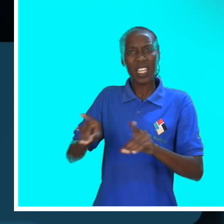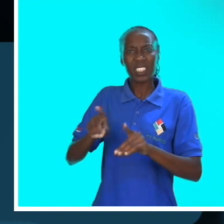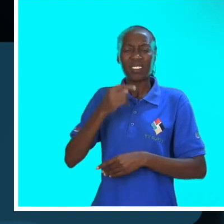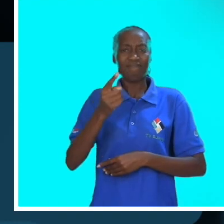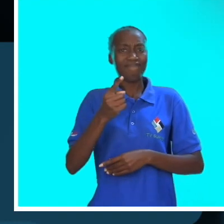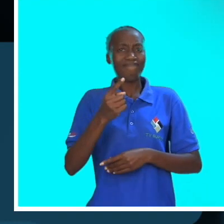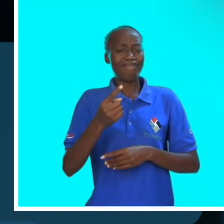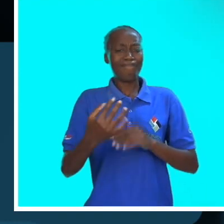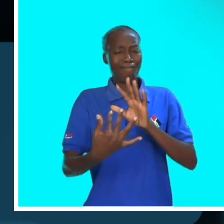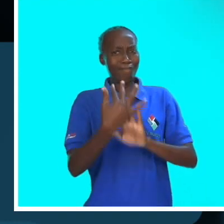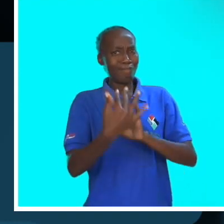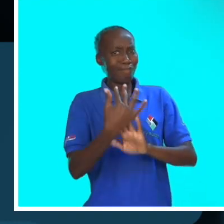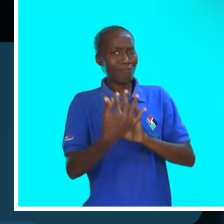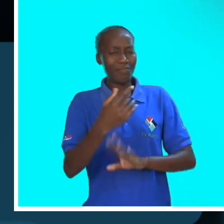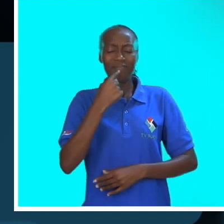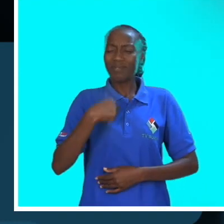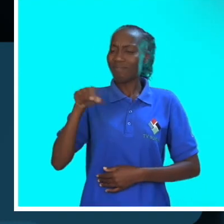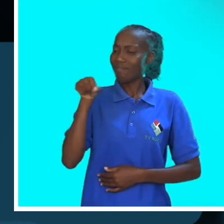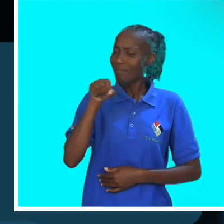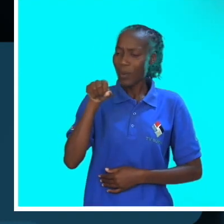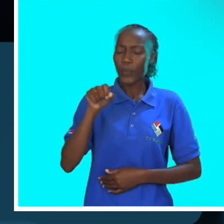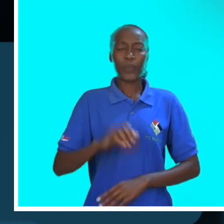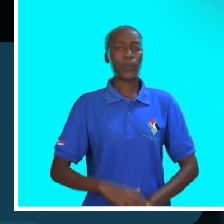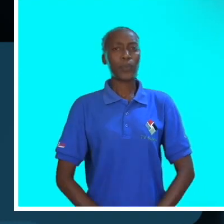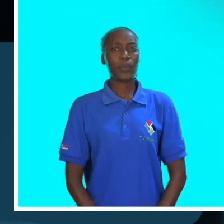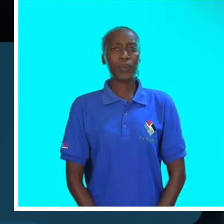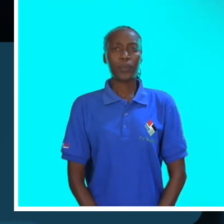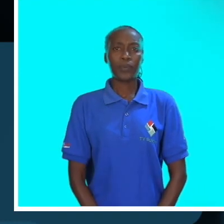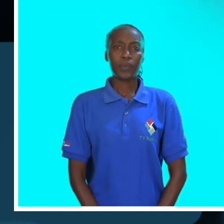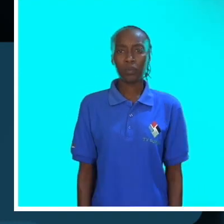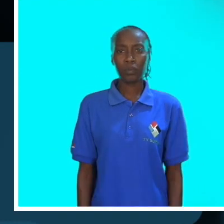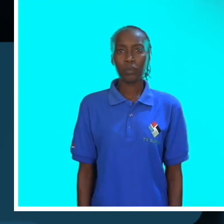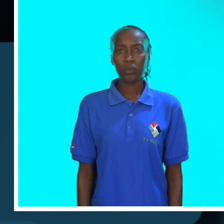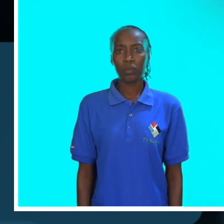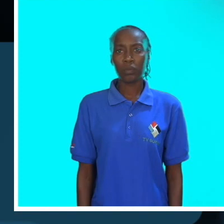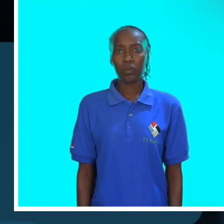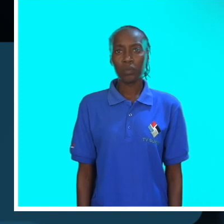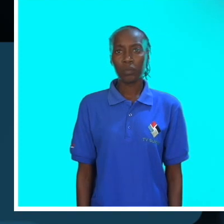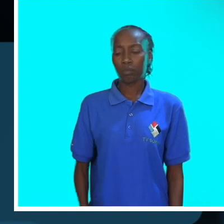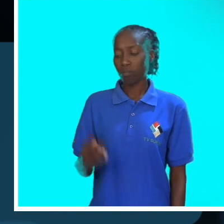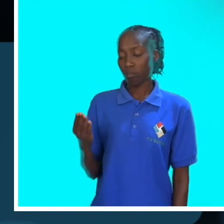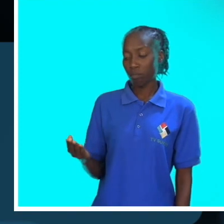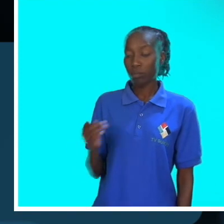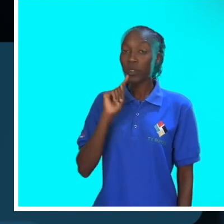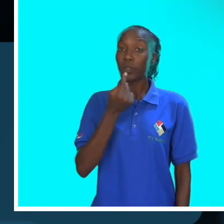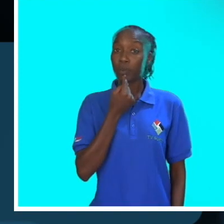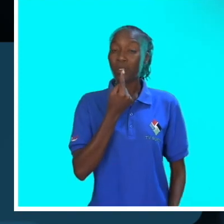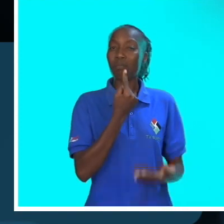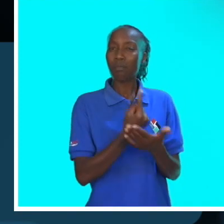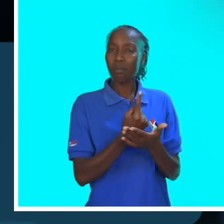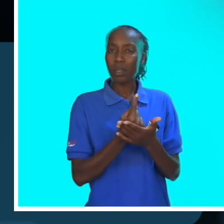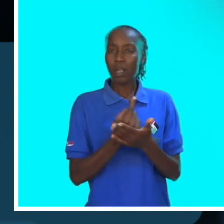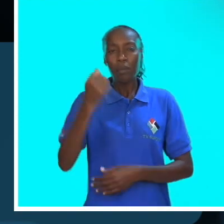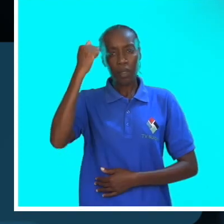e vocês nunca se entendem, não sei o quê. E eu disse: não, enquanto houver a vida, há esperança. Exato. E mesmo para terminar, qual é